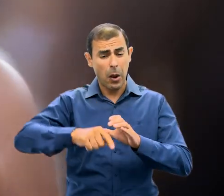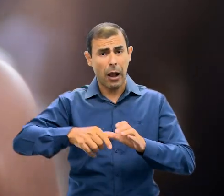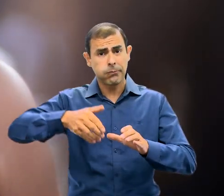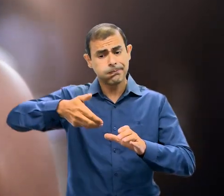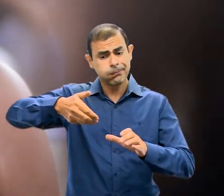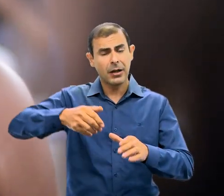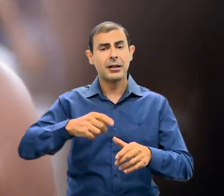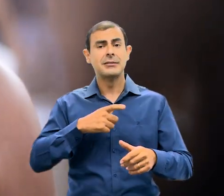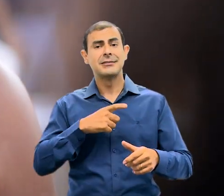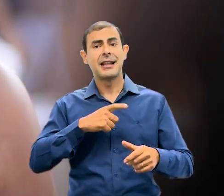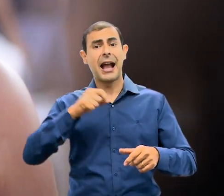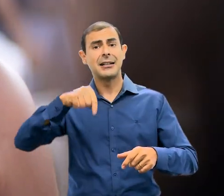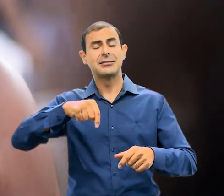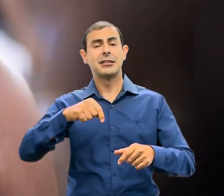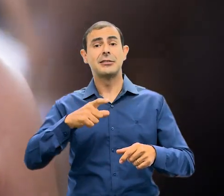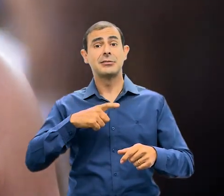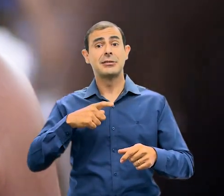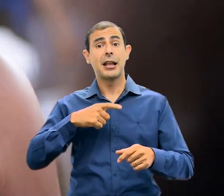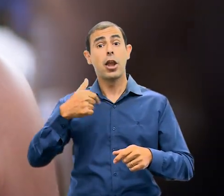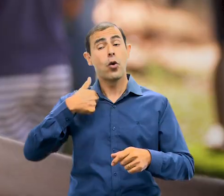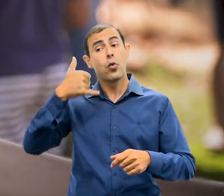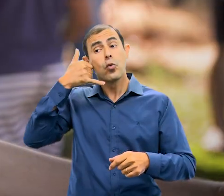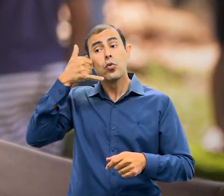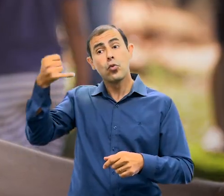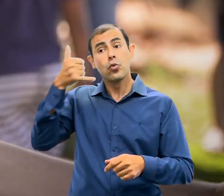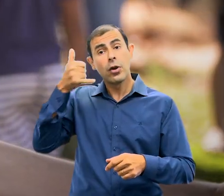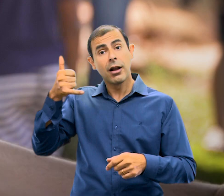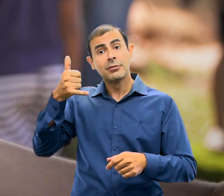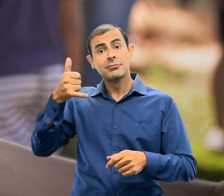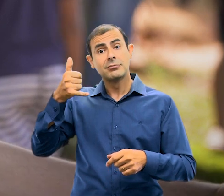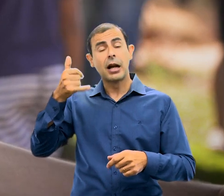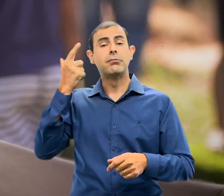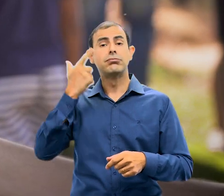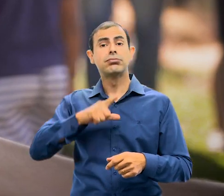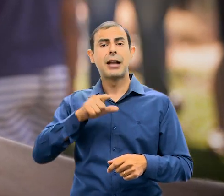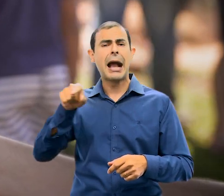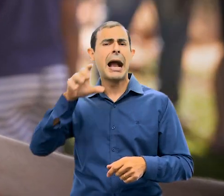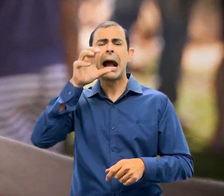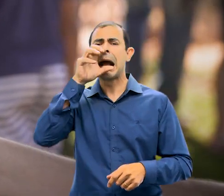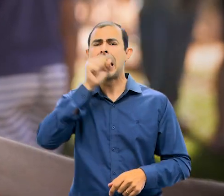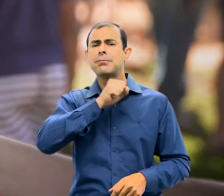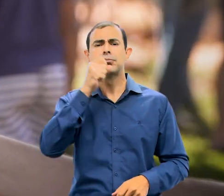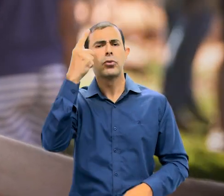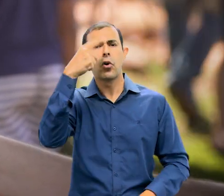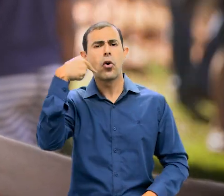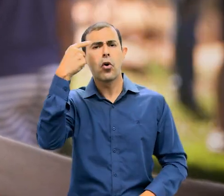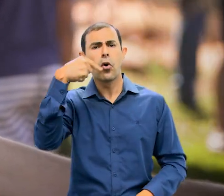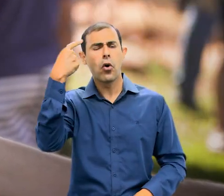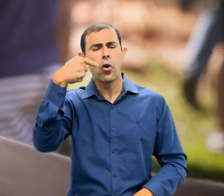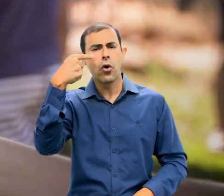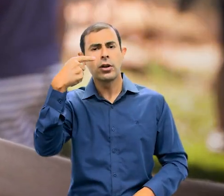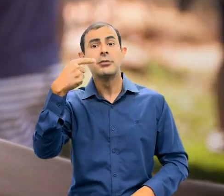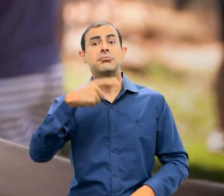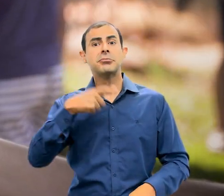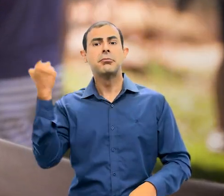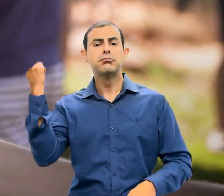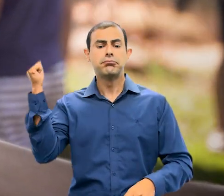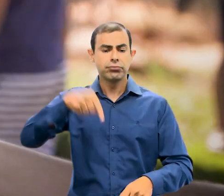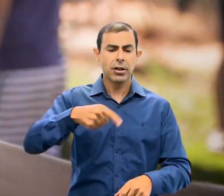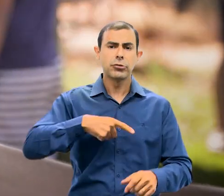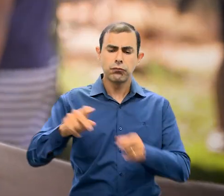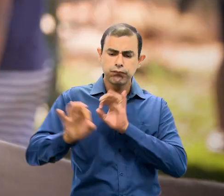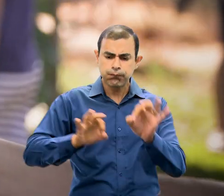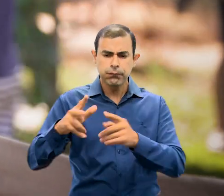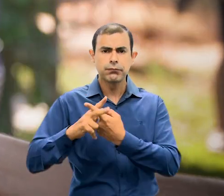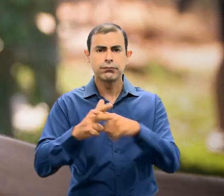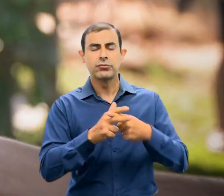vila, eu ligar para o gabinete, que eu tenho o número dele, que ele me passou, eu ligar lá, em poucas horas a gente ter